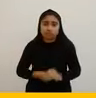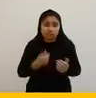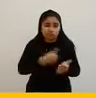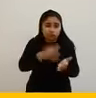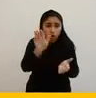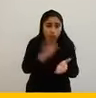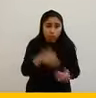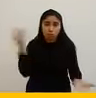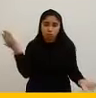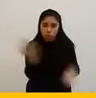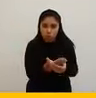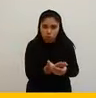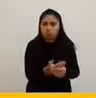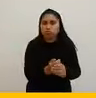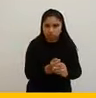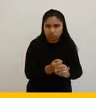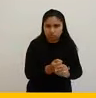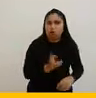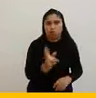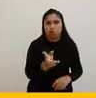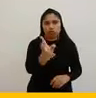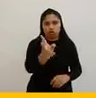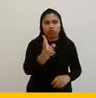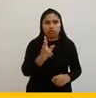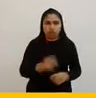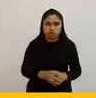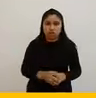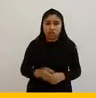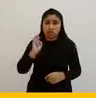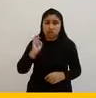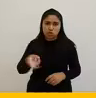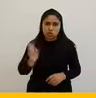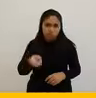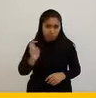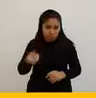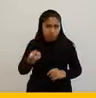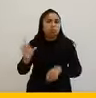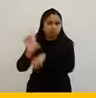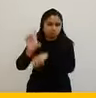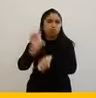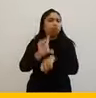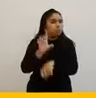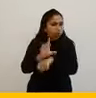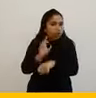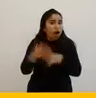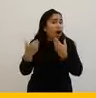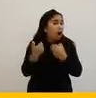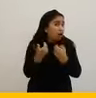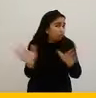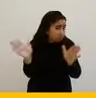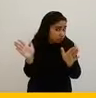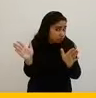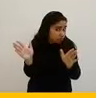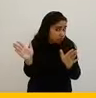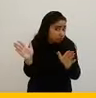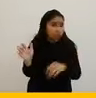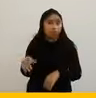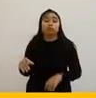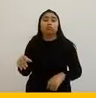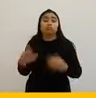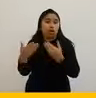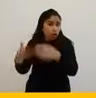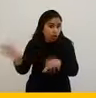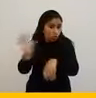multas, permanecem valendo. São elas de R$ 5.000 para os estabelecimentos que abrirem as